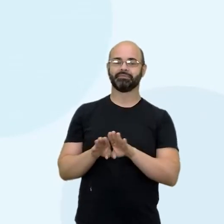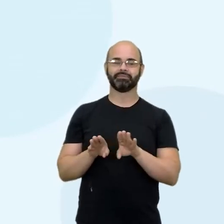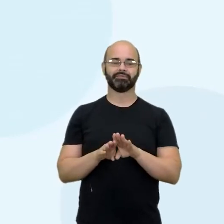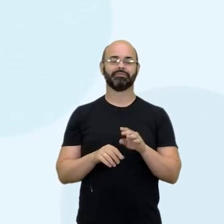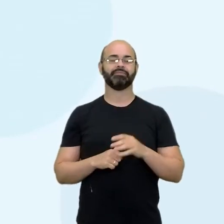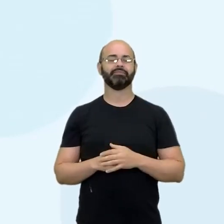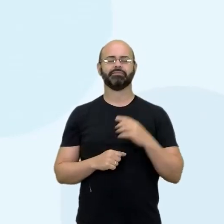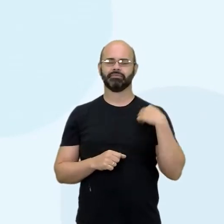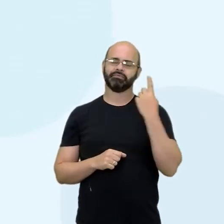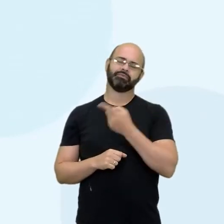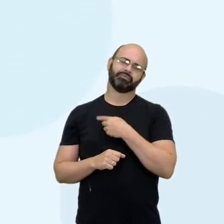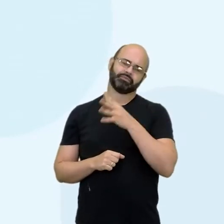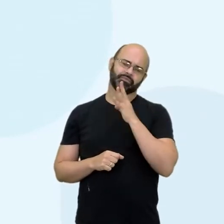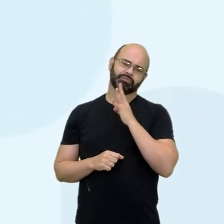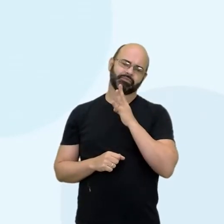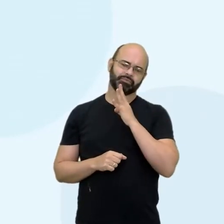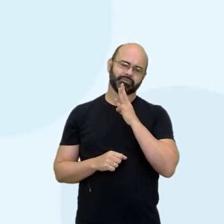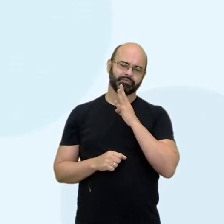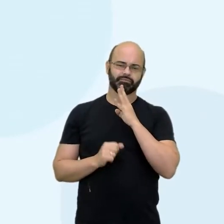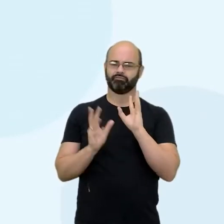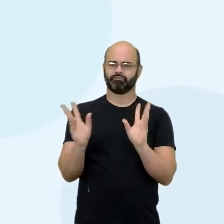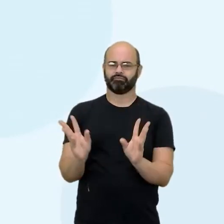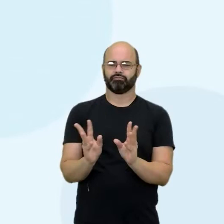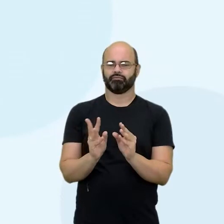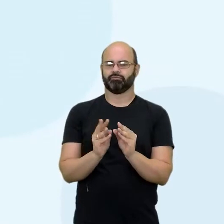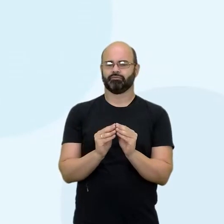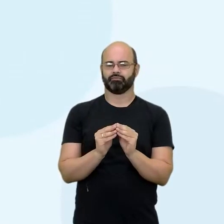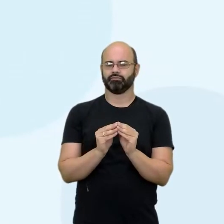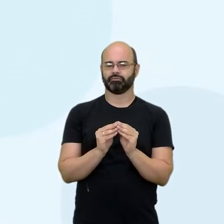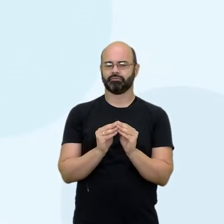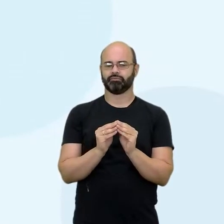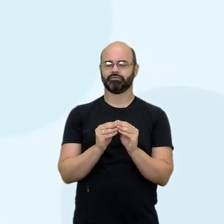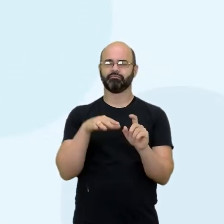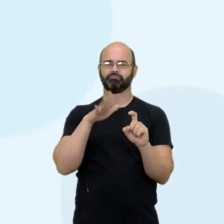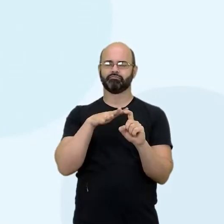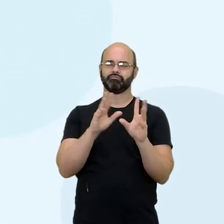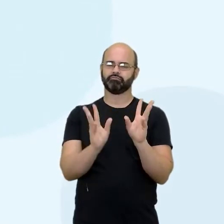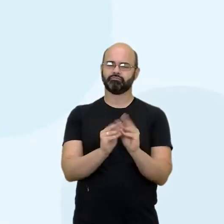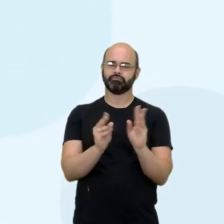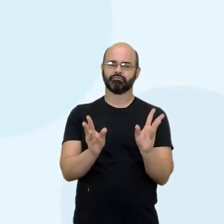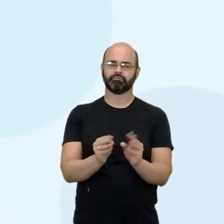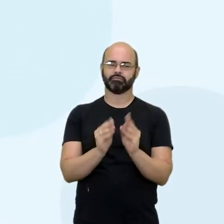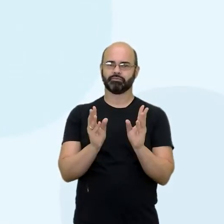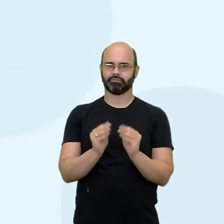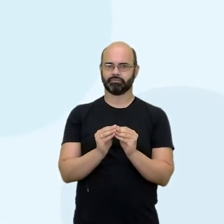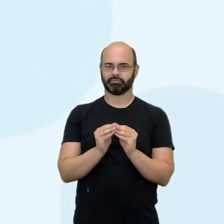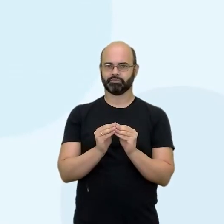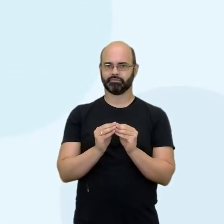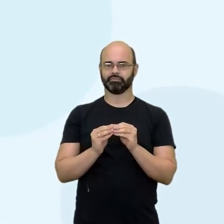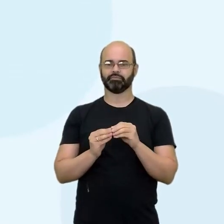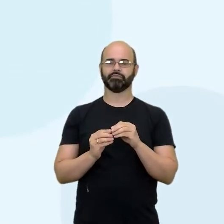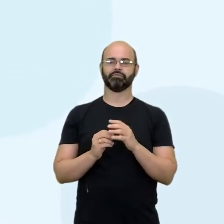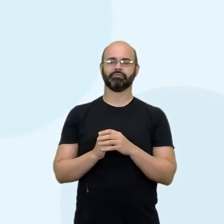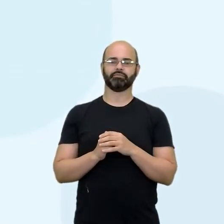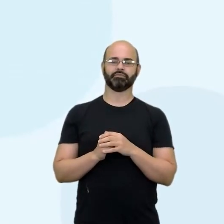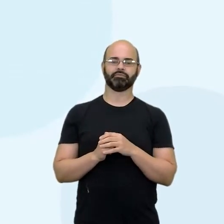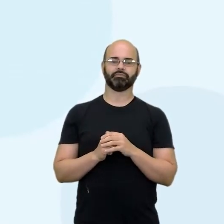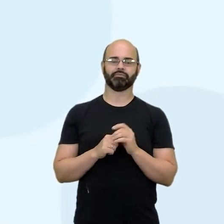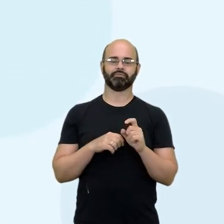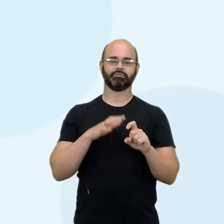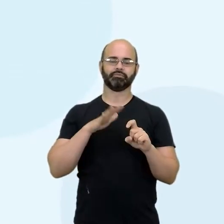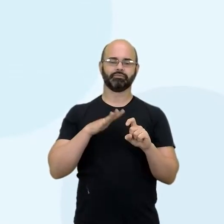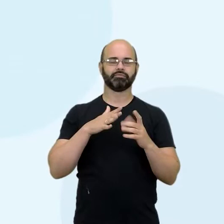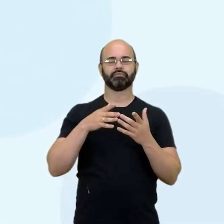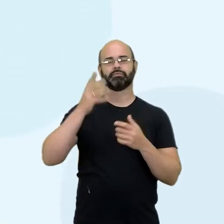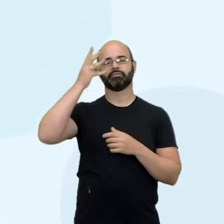conhece. Bem resumidinho também, ele resume bastante os mitos. Ele coloca os mitos gregos, coloca os